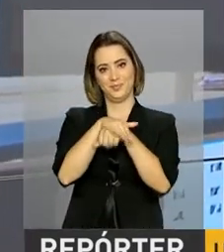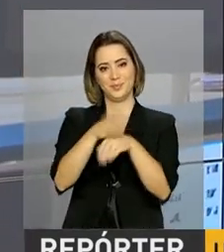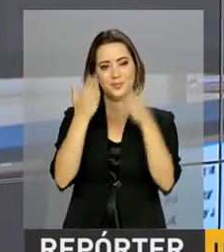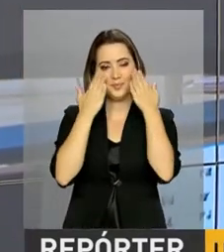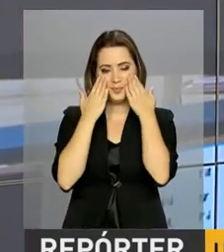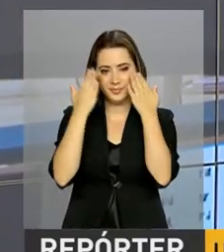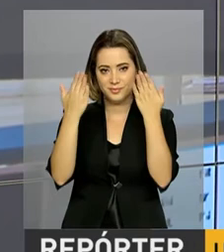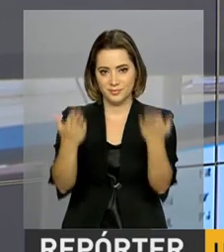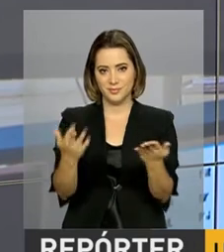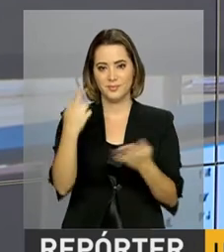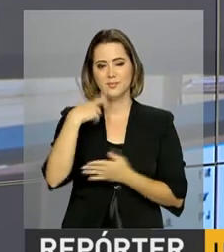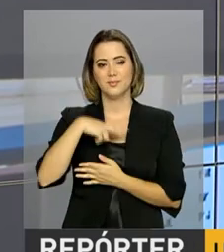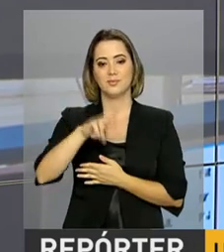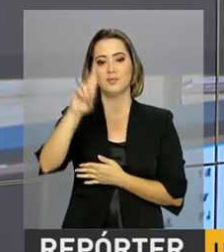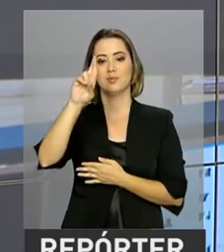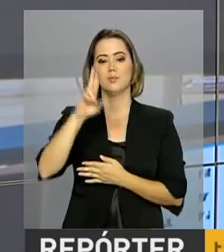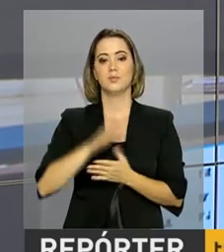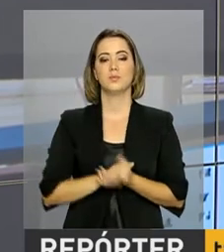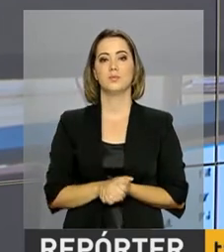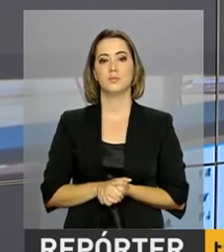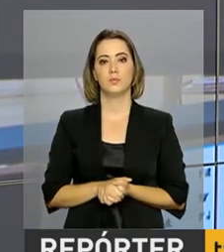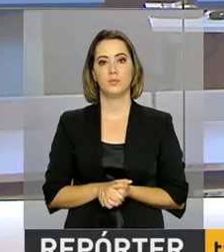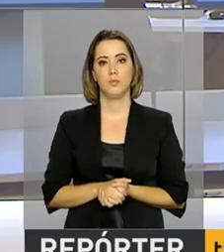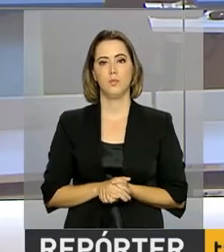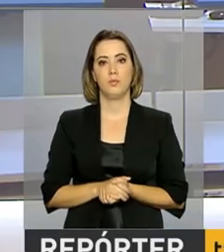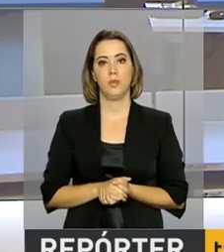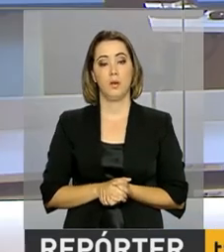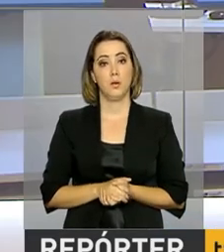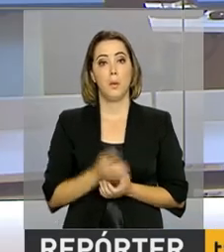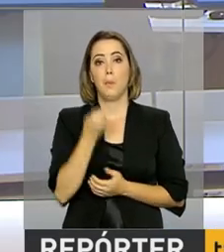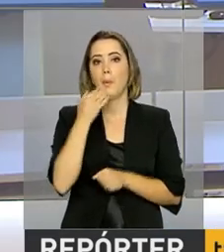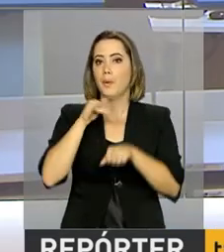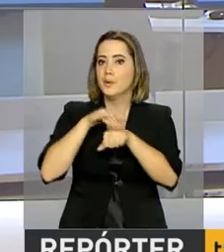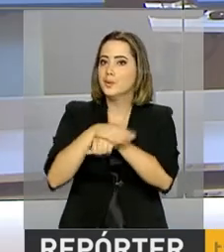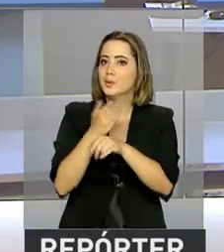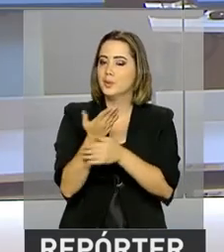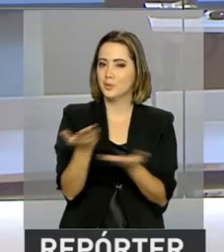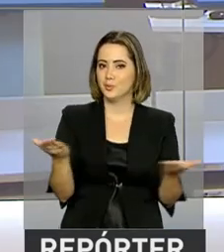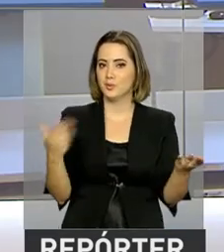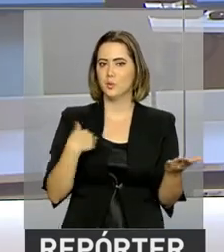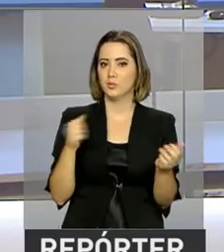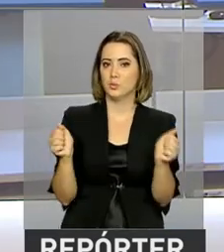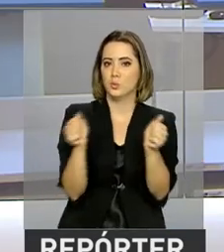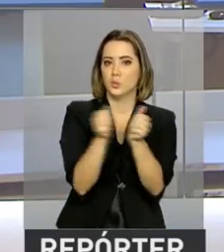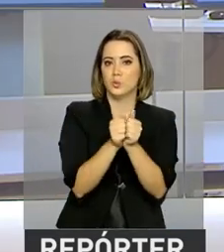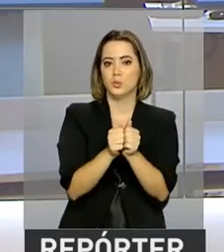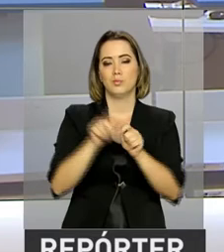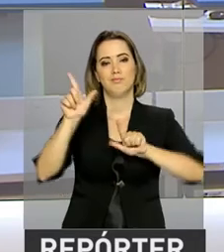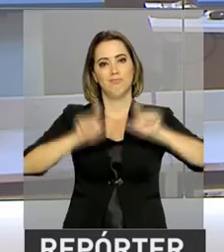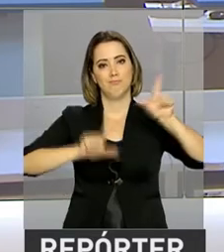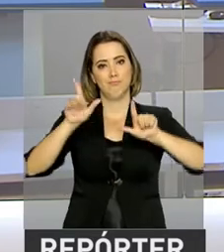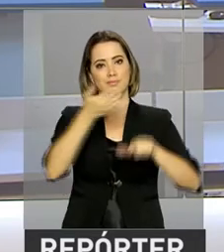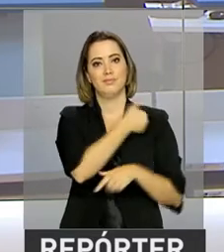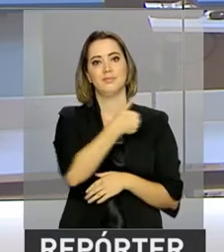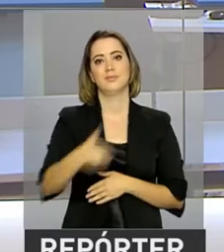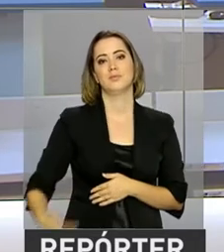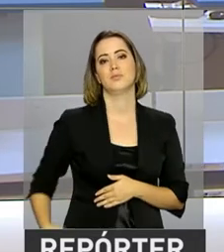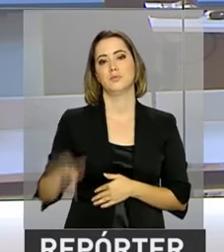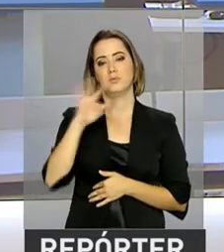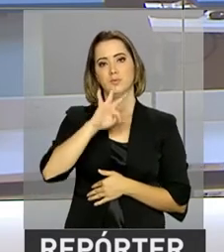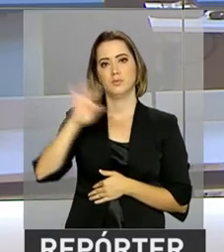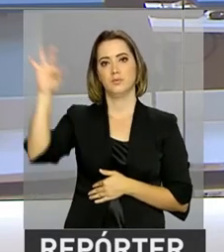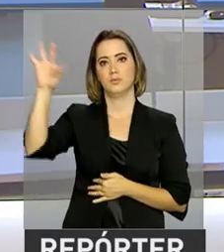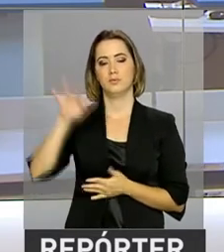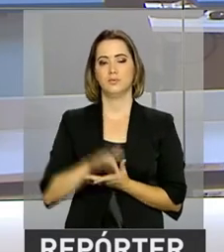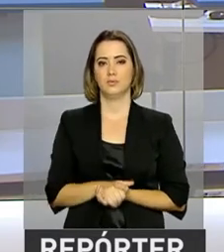noite na próxima edição do repórter nbr uma boa noite pra você continue com a gente aqui na nbr a tv do governo